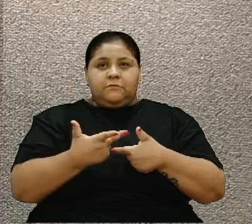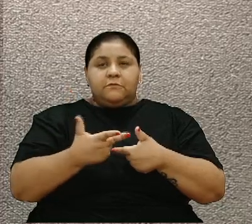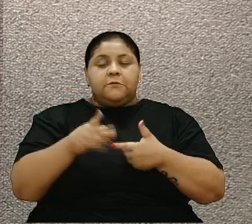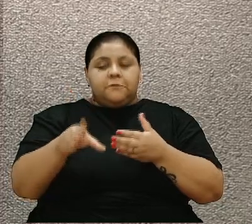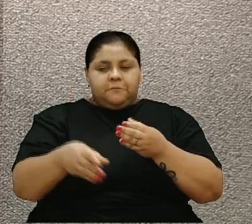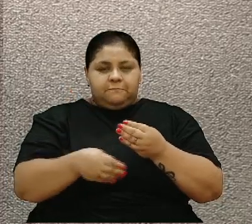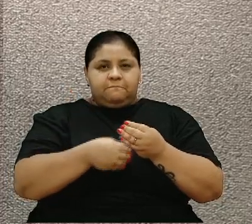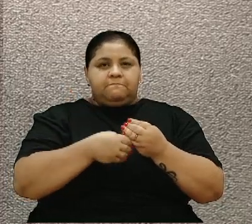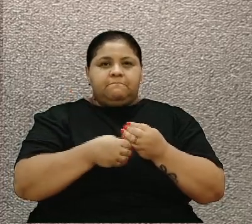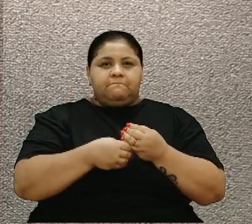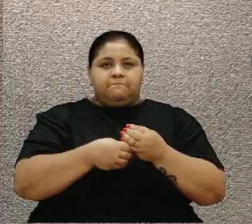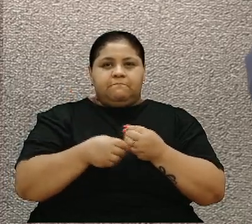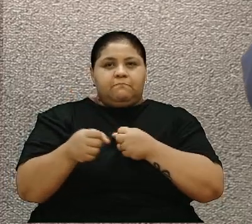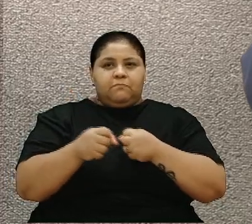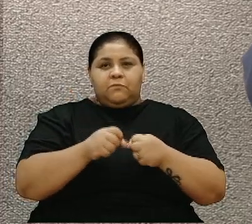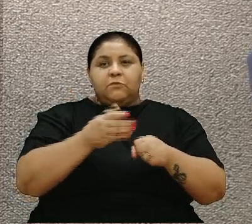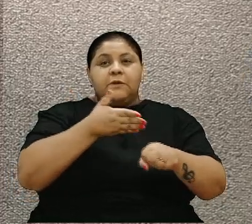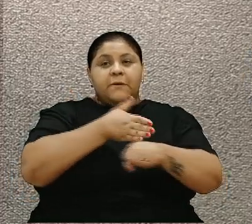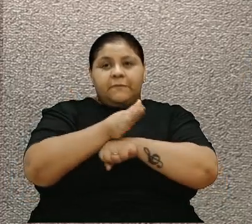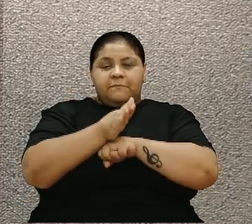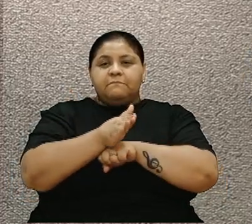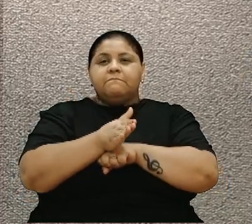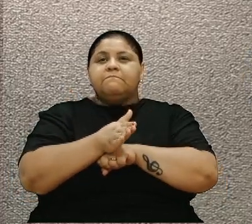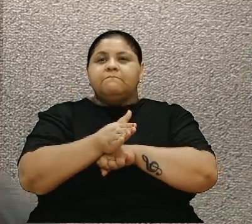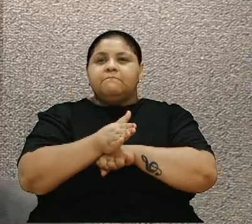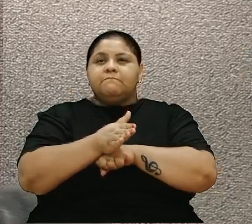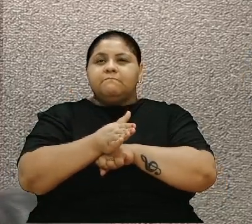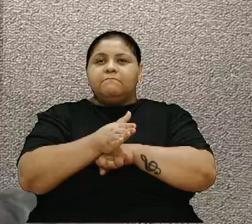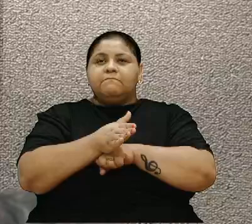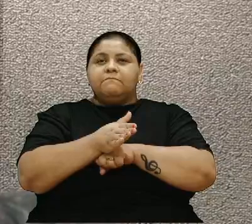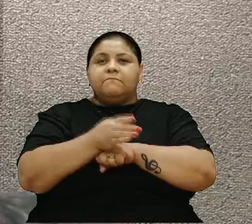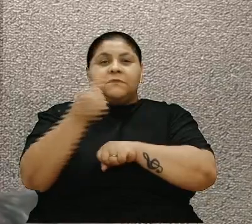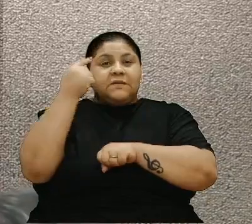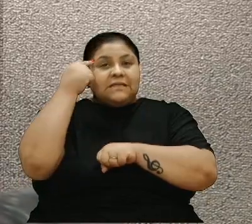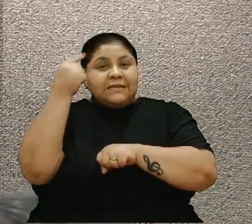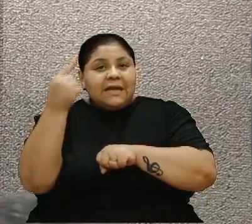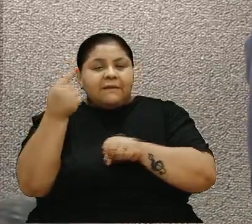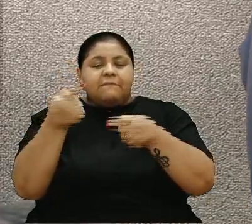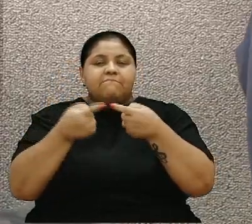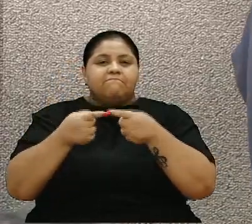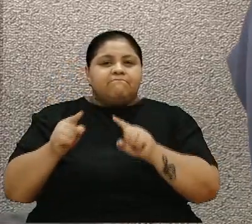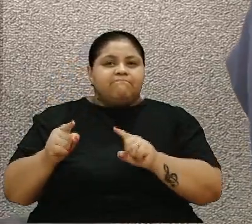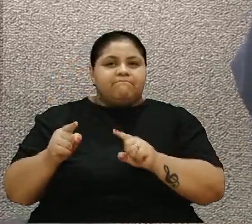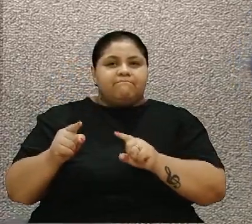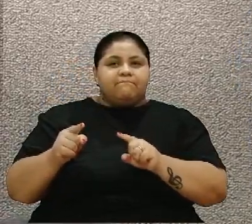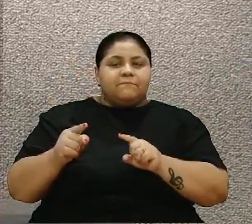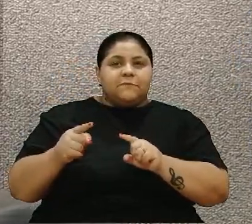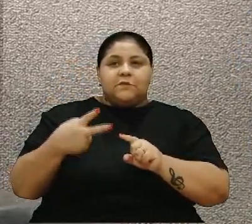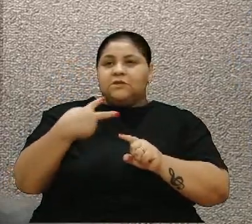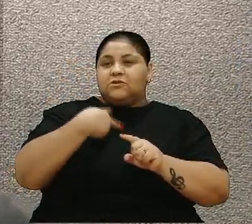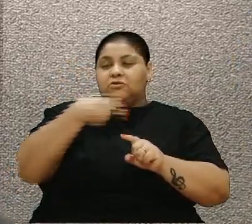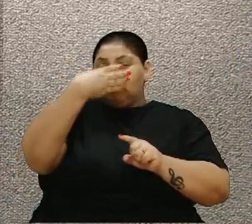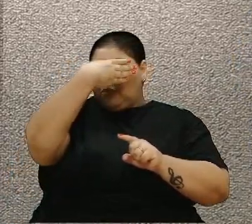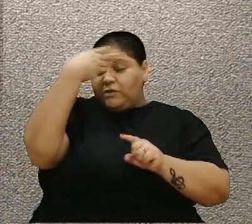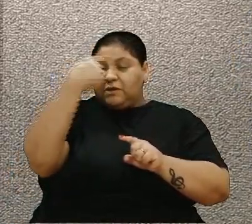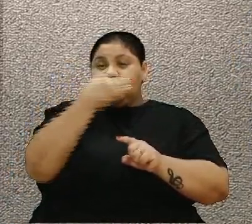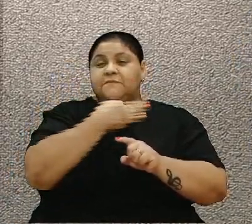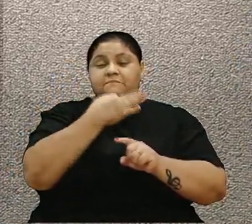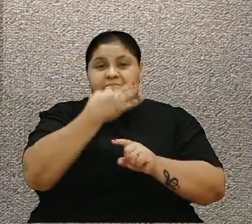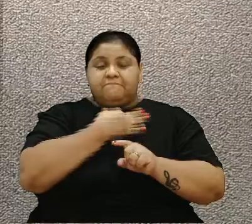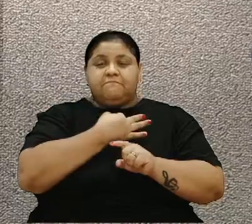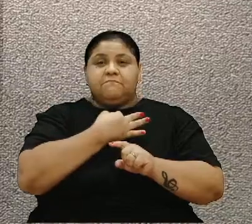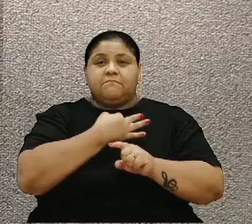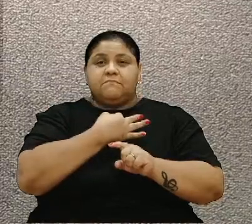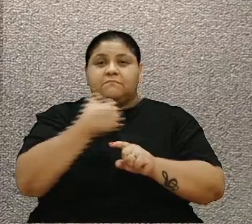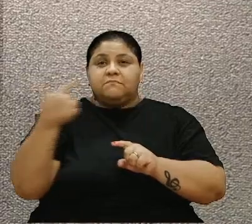incluo naquilo que eu puder participar com situações de ideias, mas não podemos esquecer que Caxias do Sul é